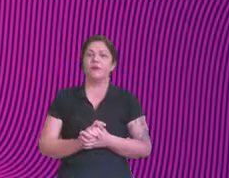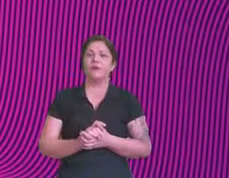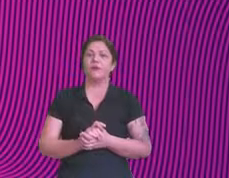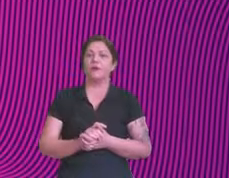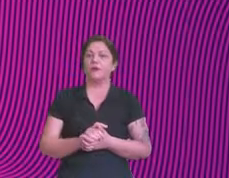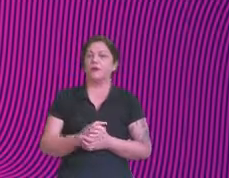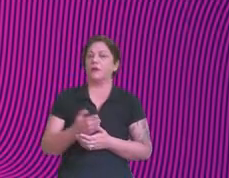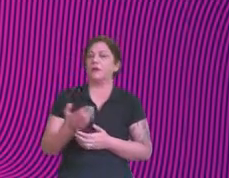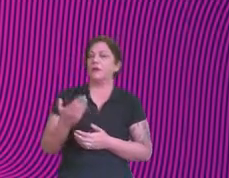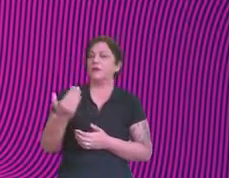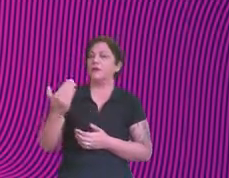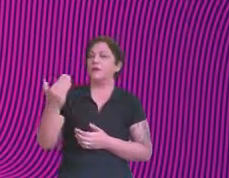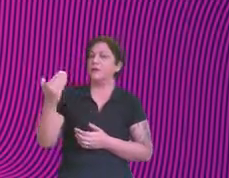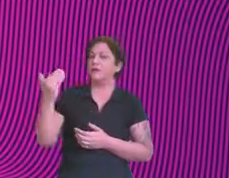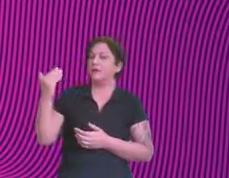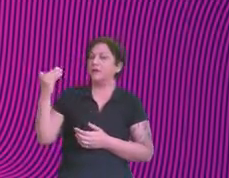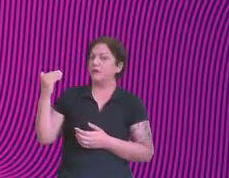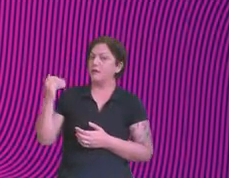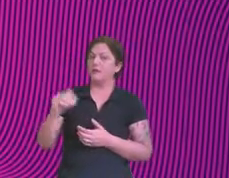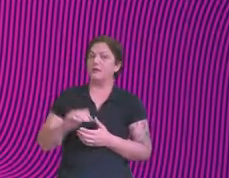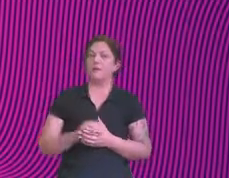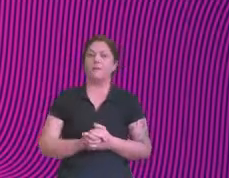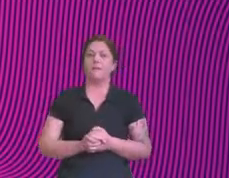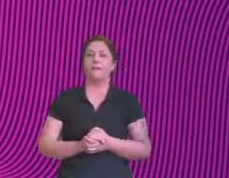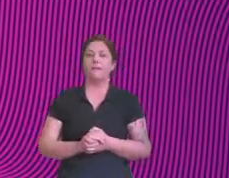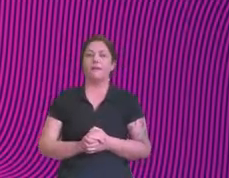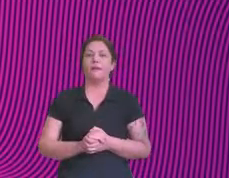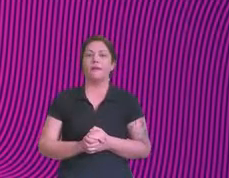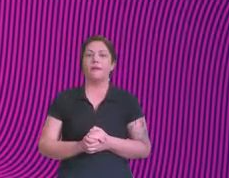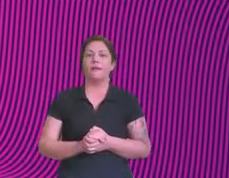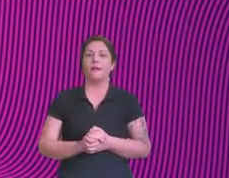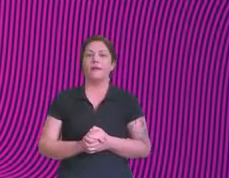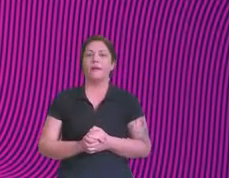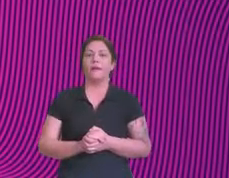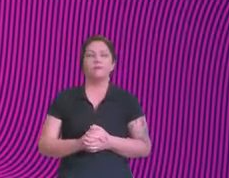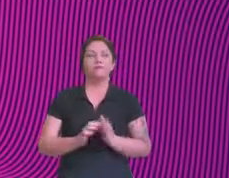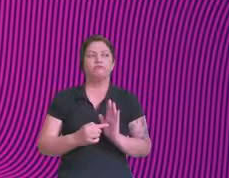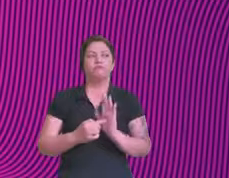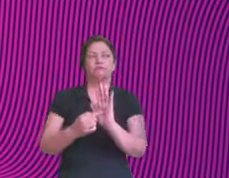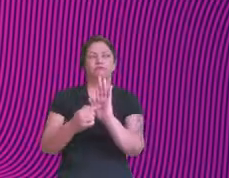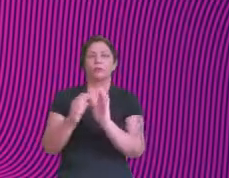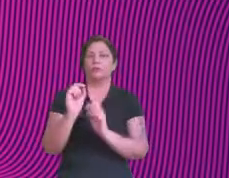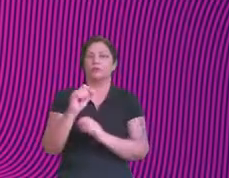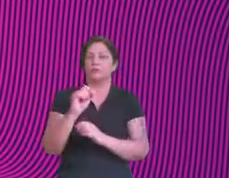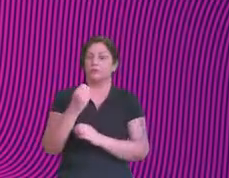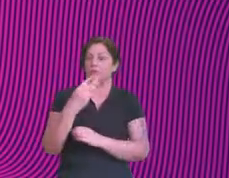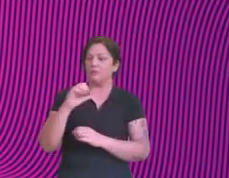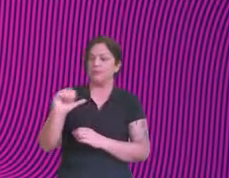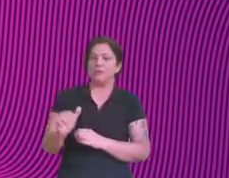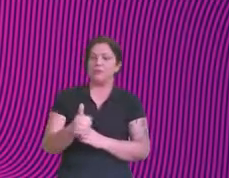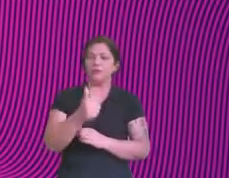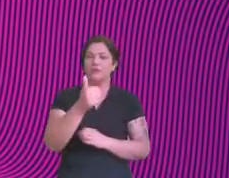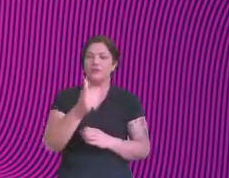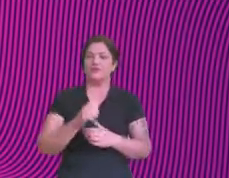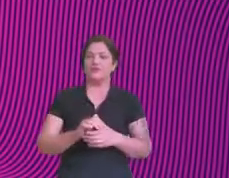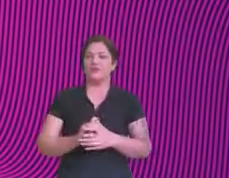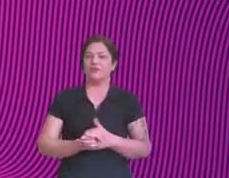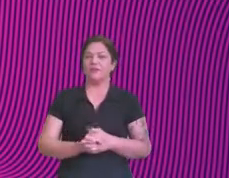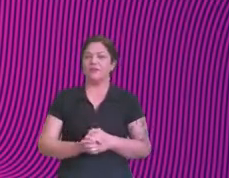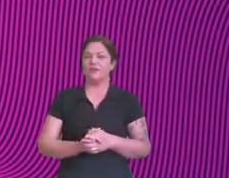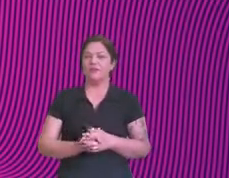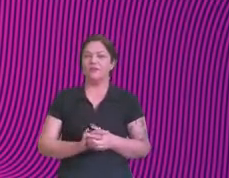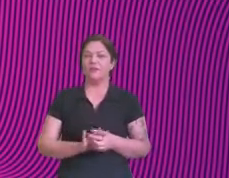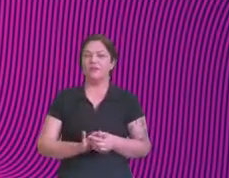estudos retrospectivos, né, que usam hipertermia, os resultados são muito favoráveis. Você tem os pacientes com sobrevida de